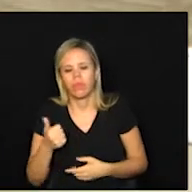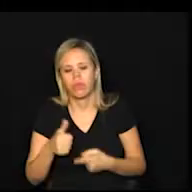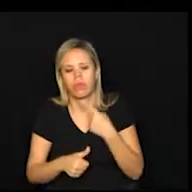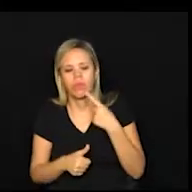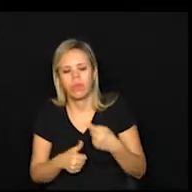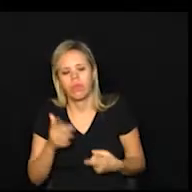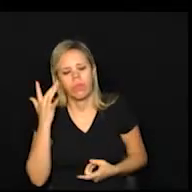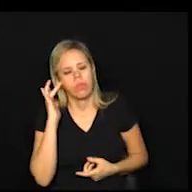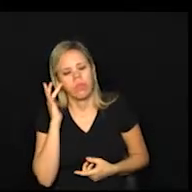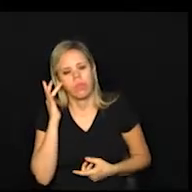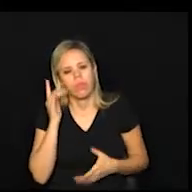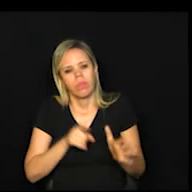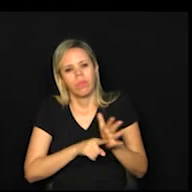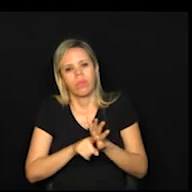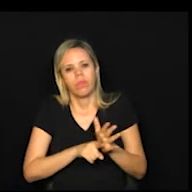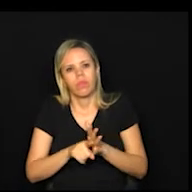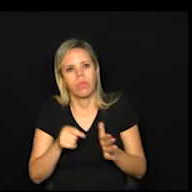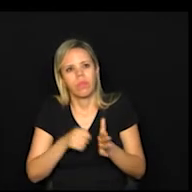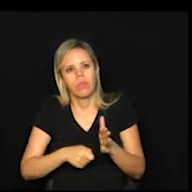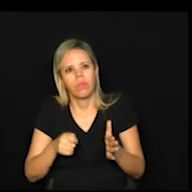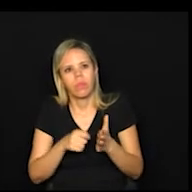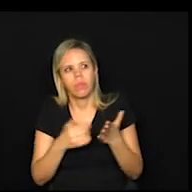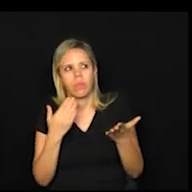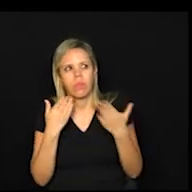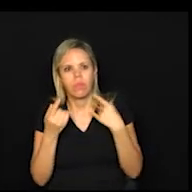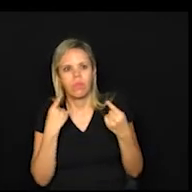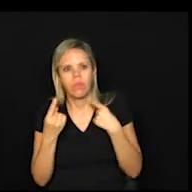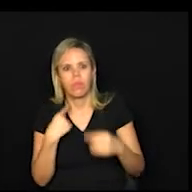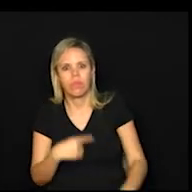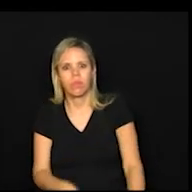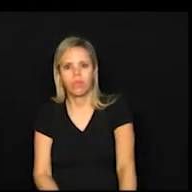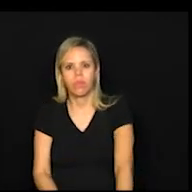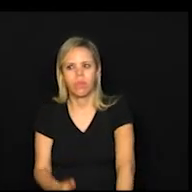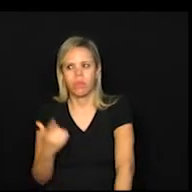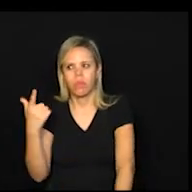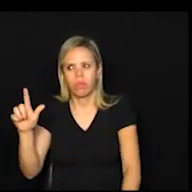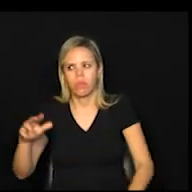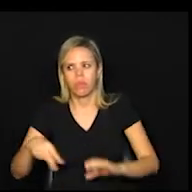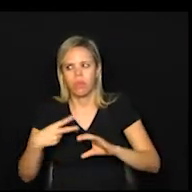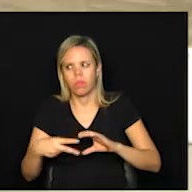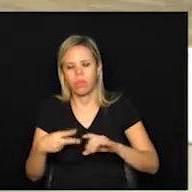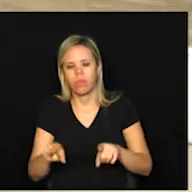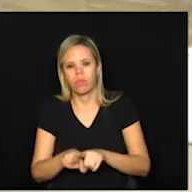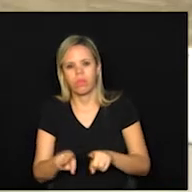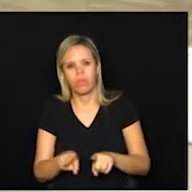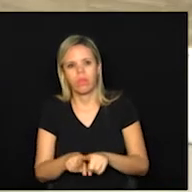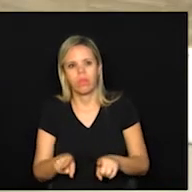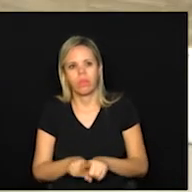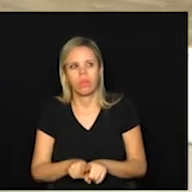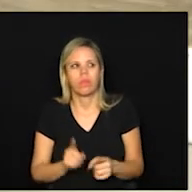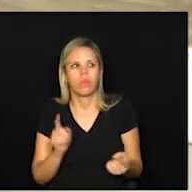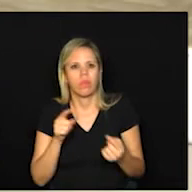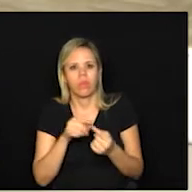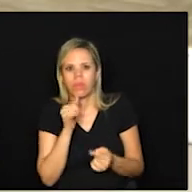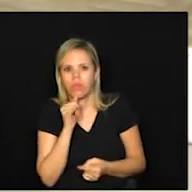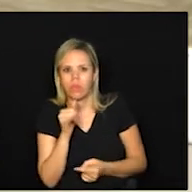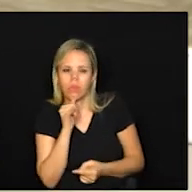Primeiro, eu acho que é buscando esse diálogo regional com outras câmaras também, né, no sentido